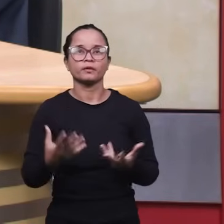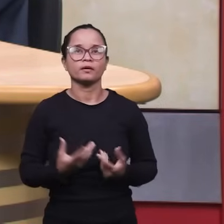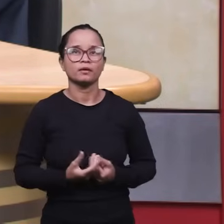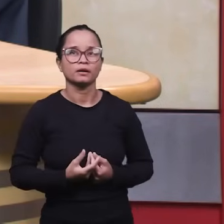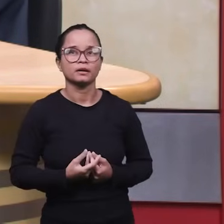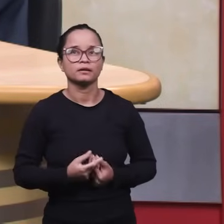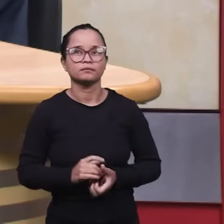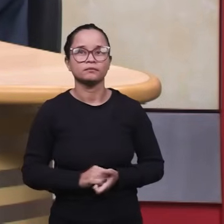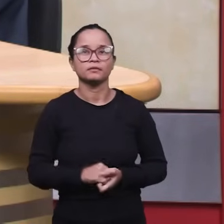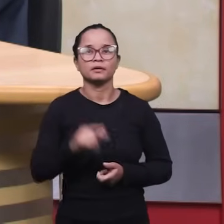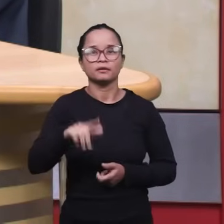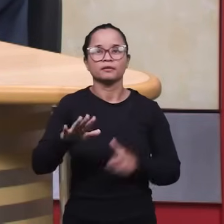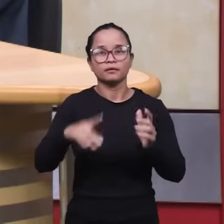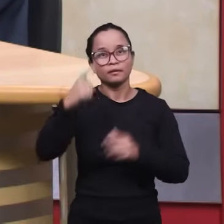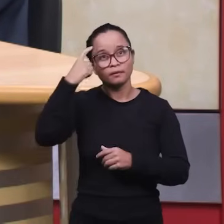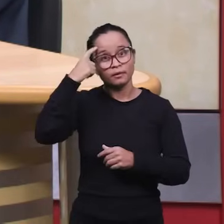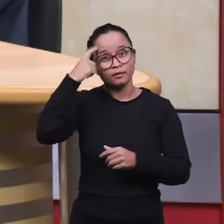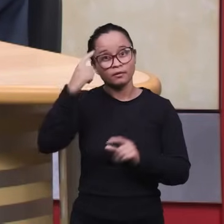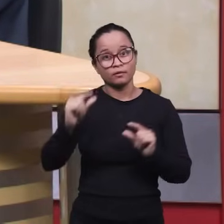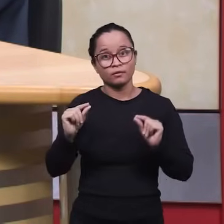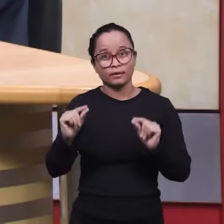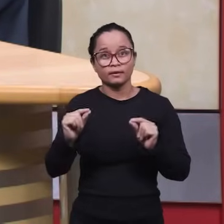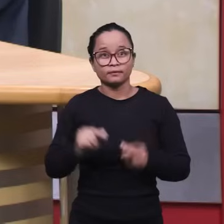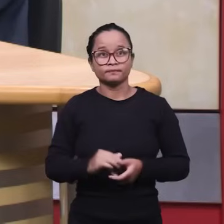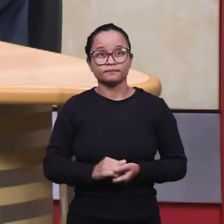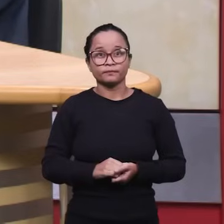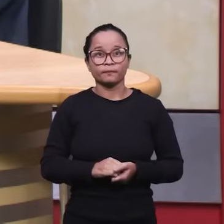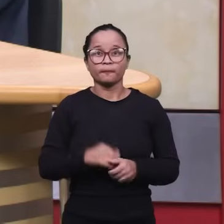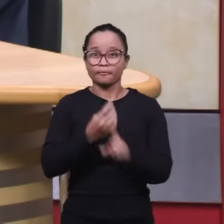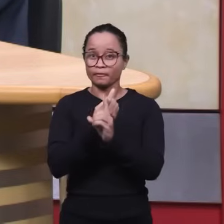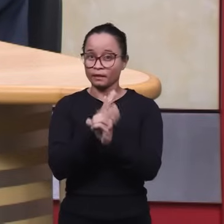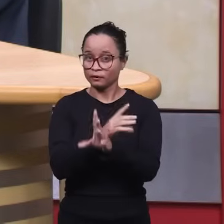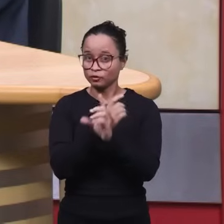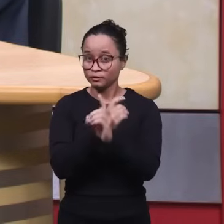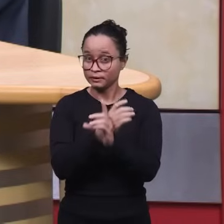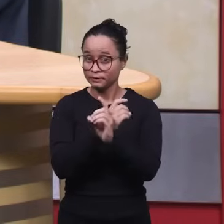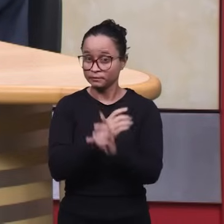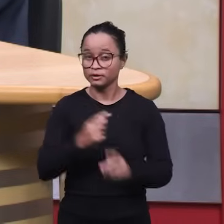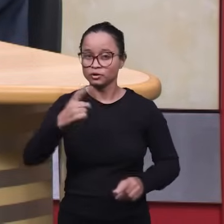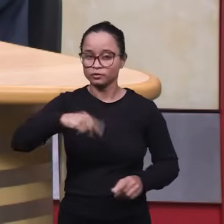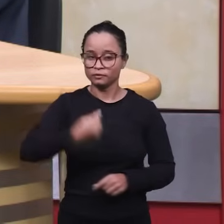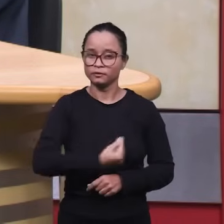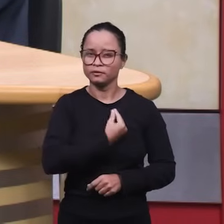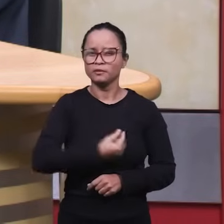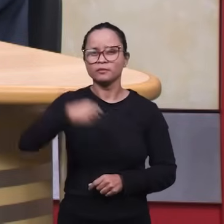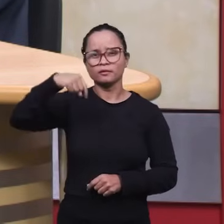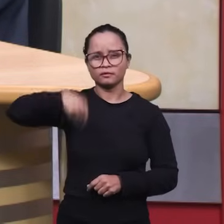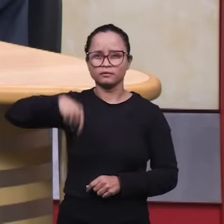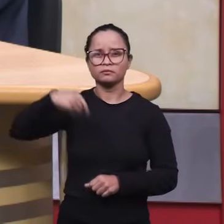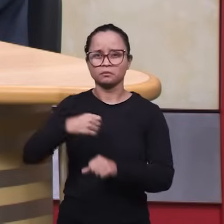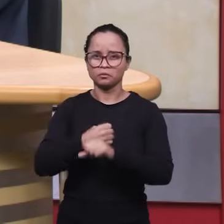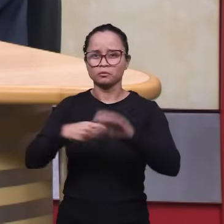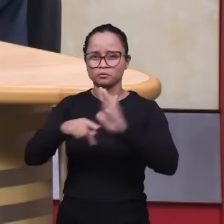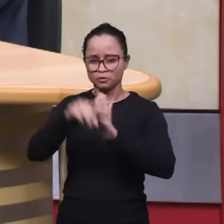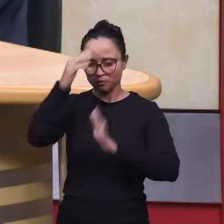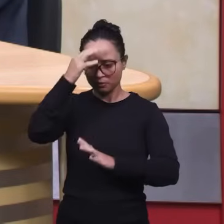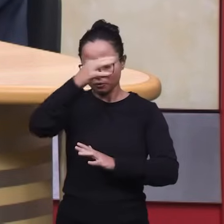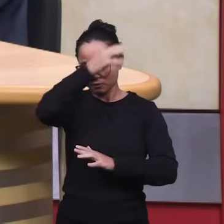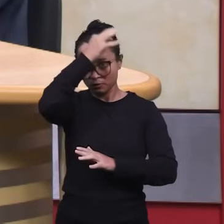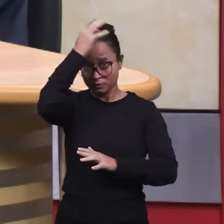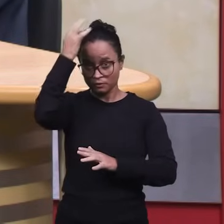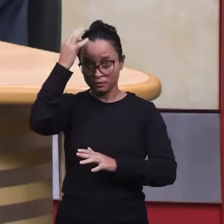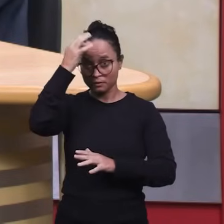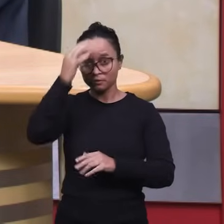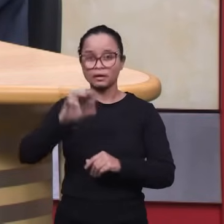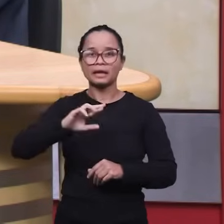tem que às vezes as pessoas têm que pensar é o seguinte: a doutrina que nós vivemos na obra, a doutrina que nós vivemos, ela não